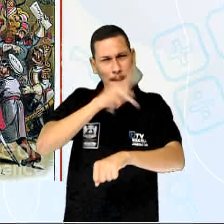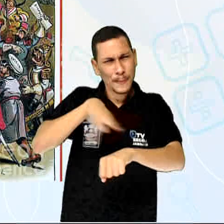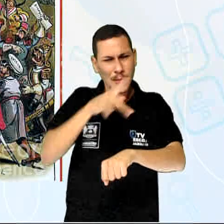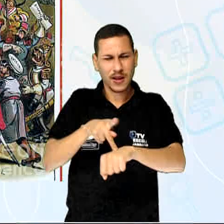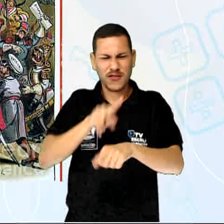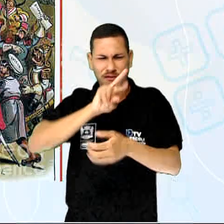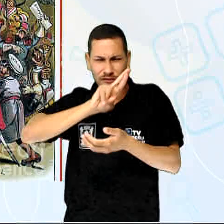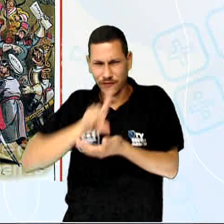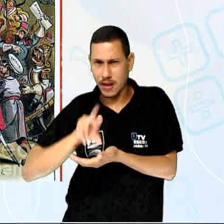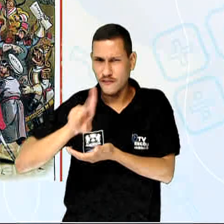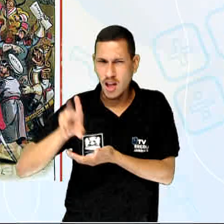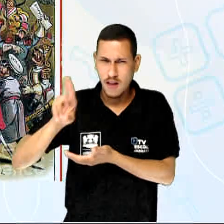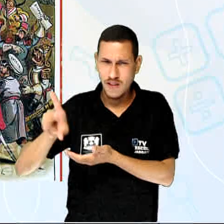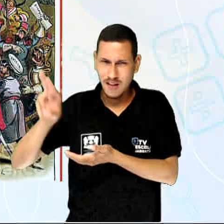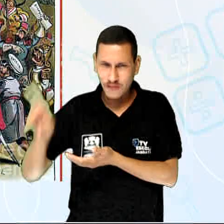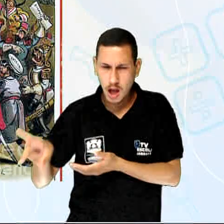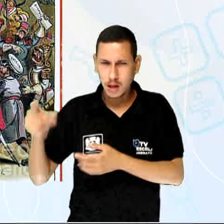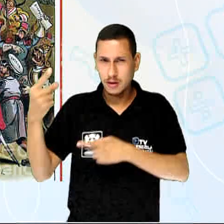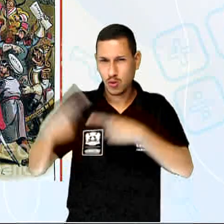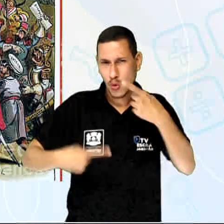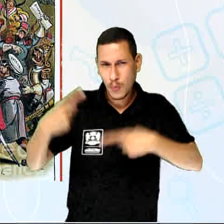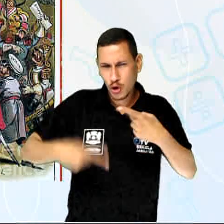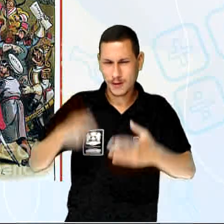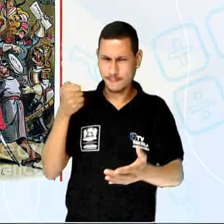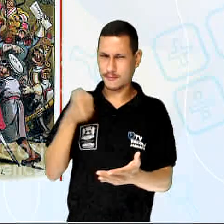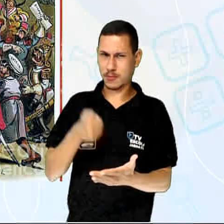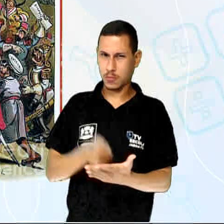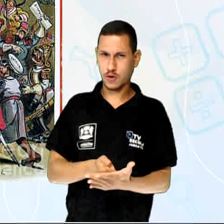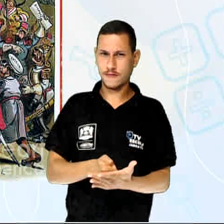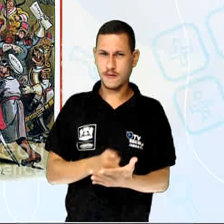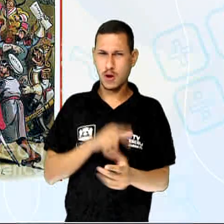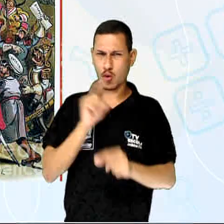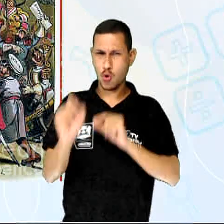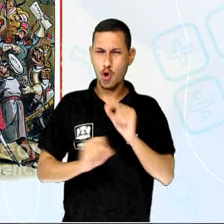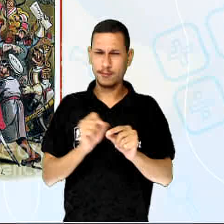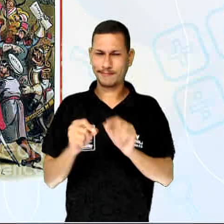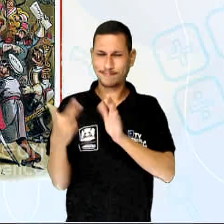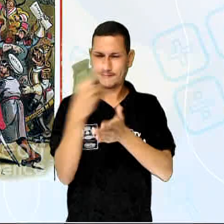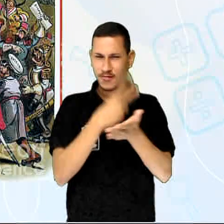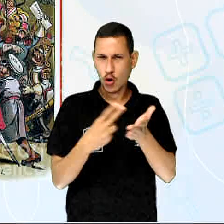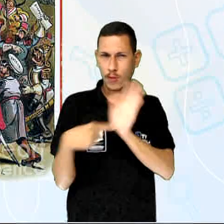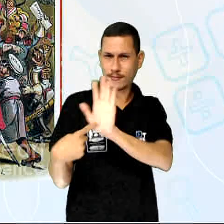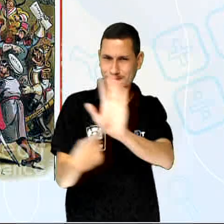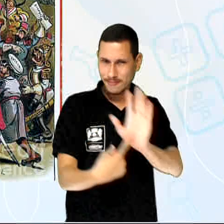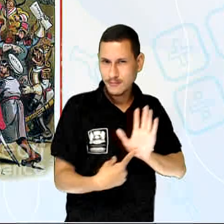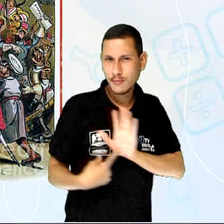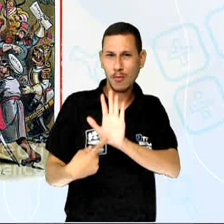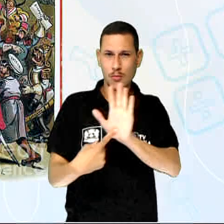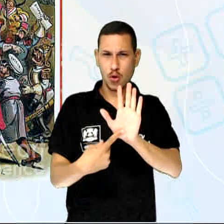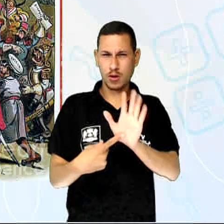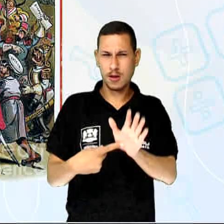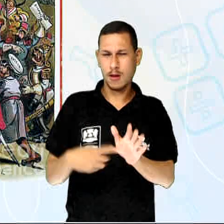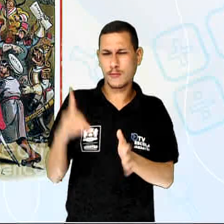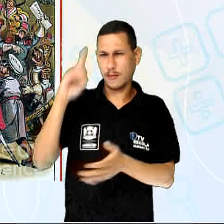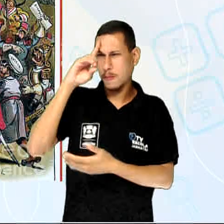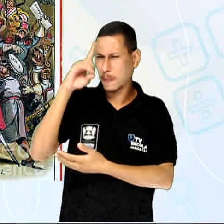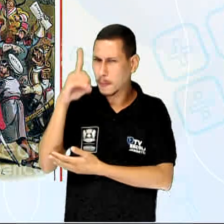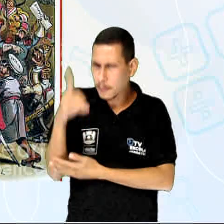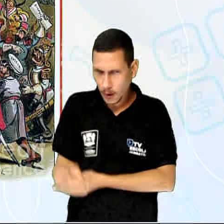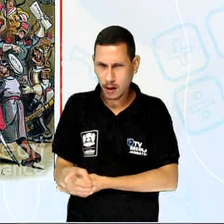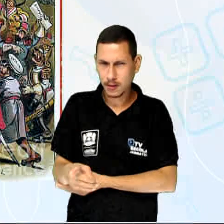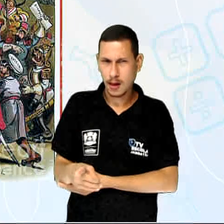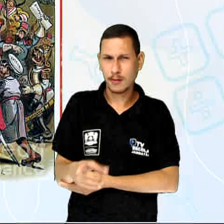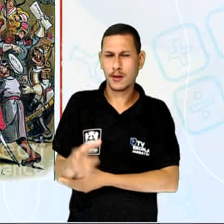nesse sentido aí, né? Essa política impositiva, essa ilustração mostrando aí esse poderio americano e